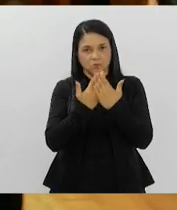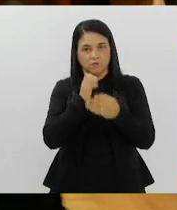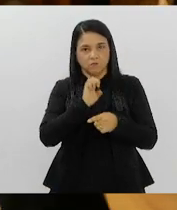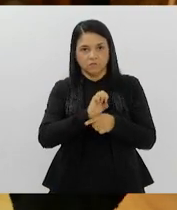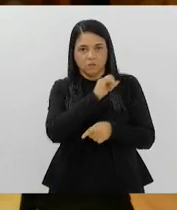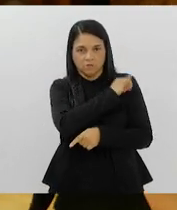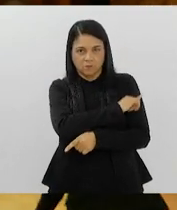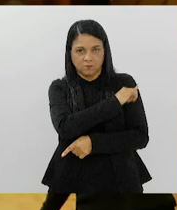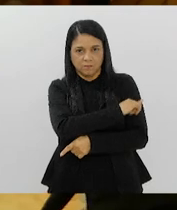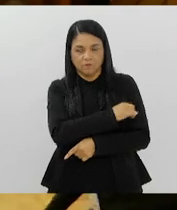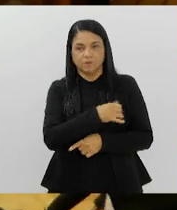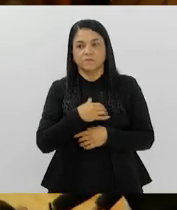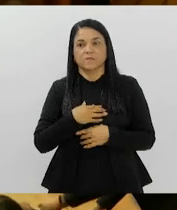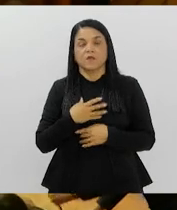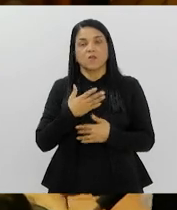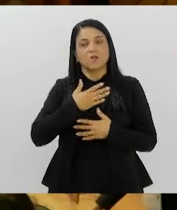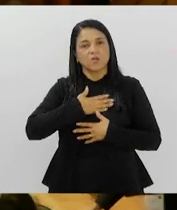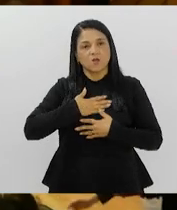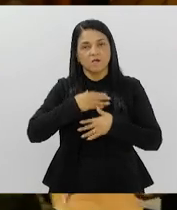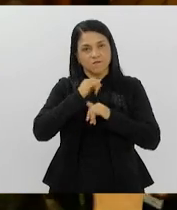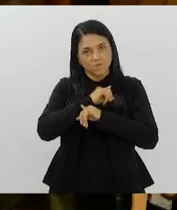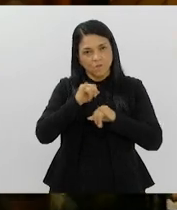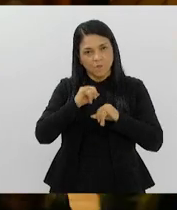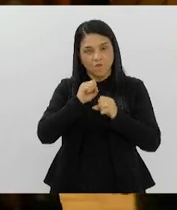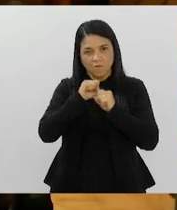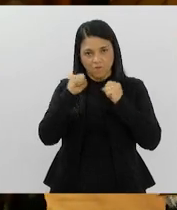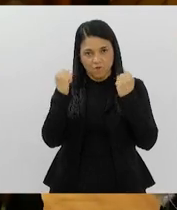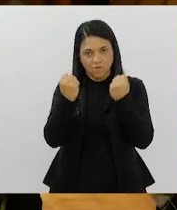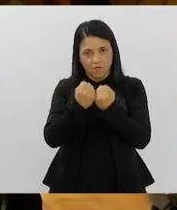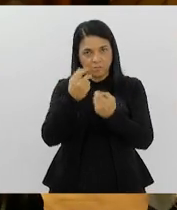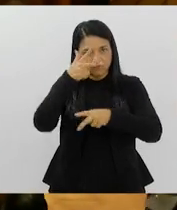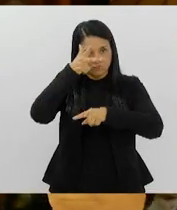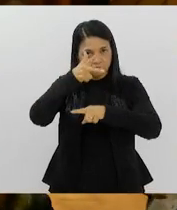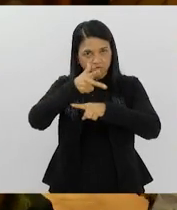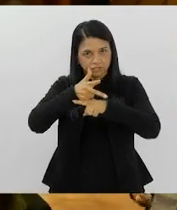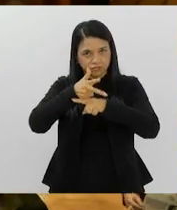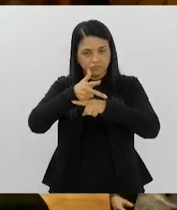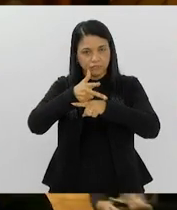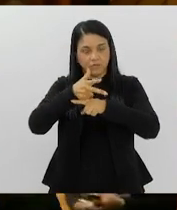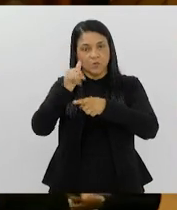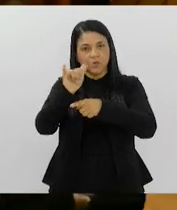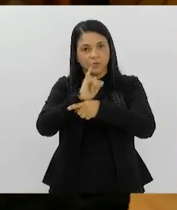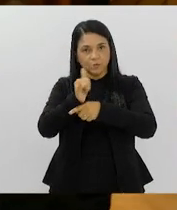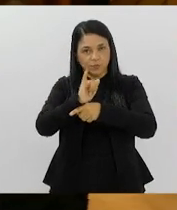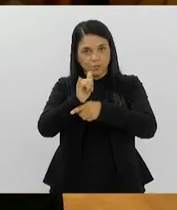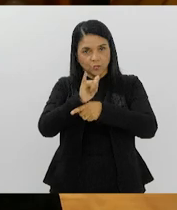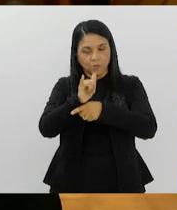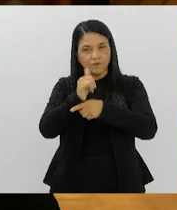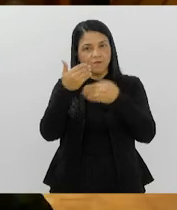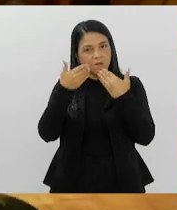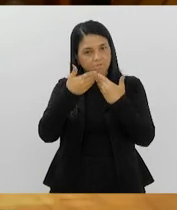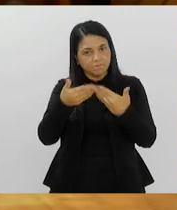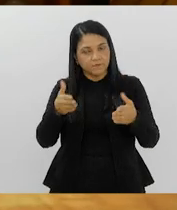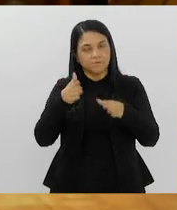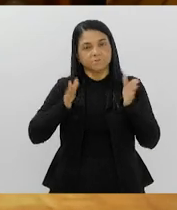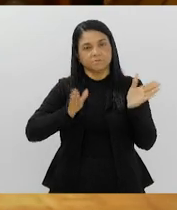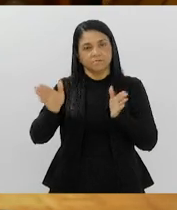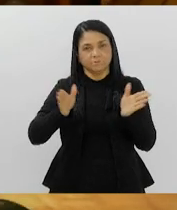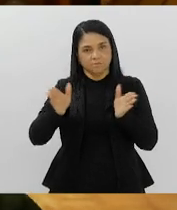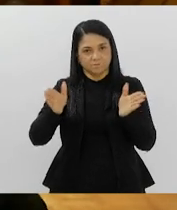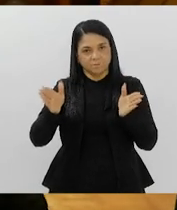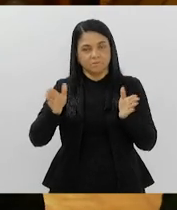E gostaríamos de informar que o fórum está sendo transmitido através do YouTube e ficará disponível para acesso.